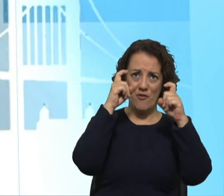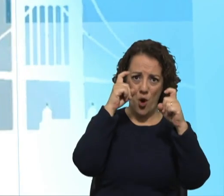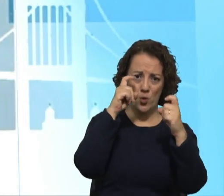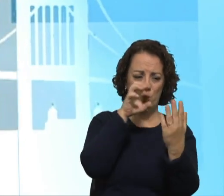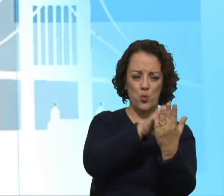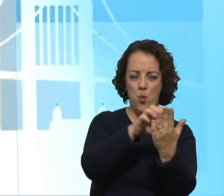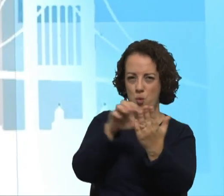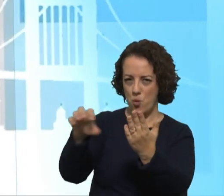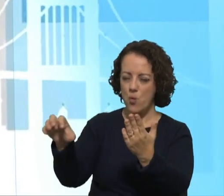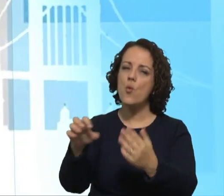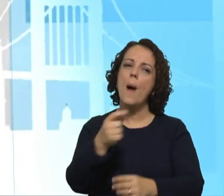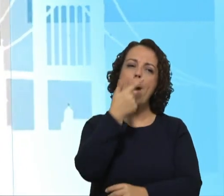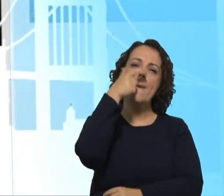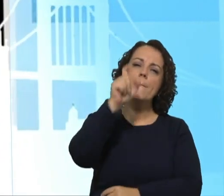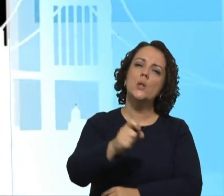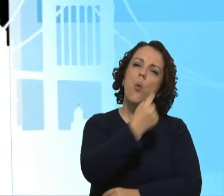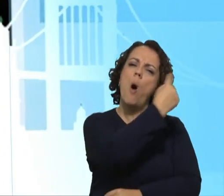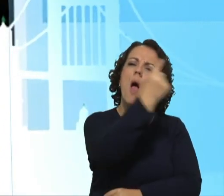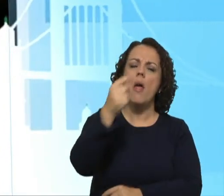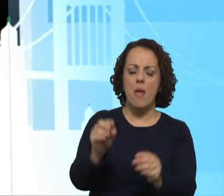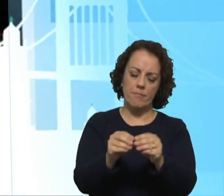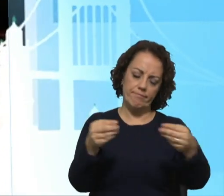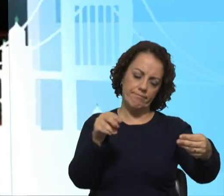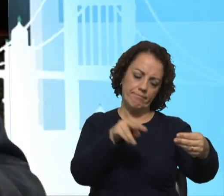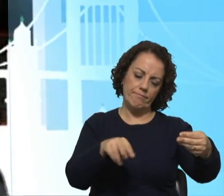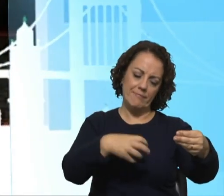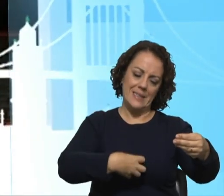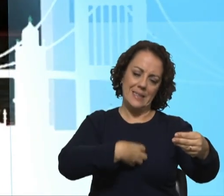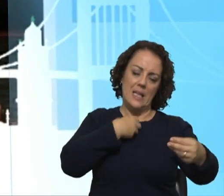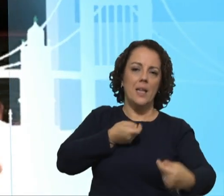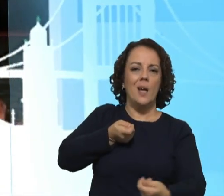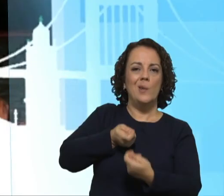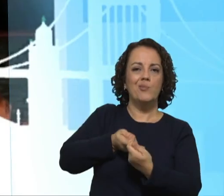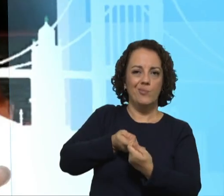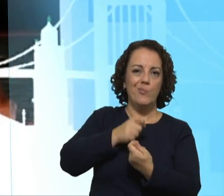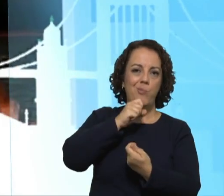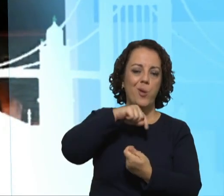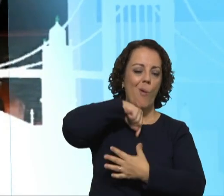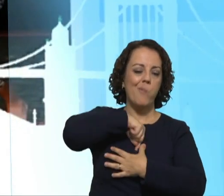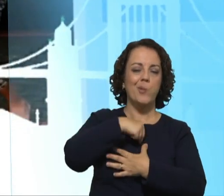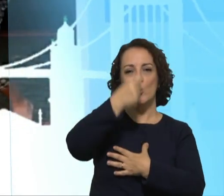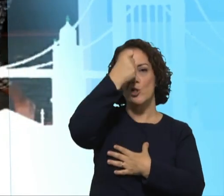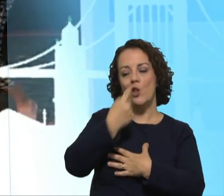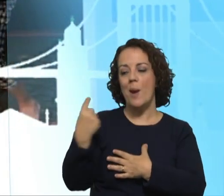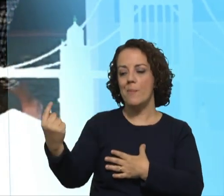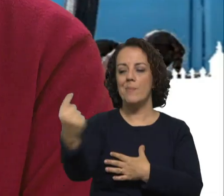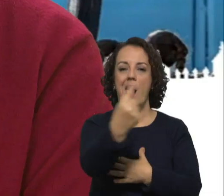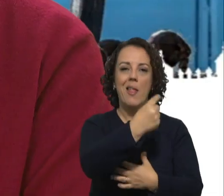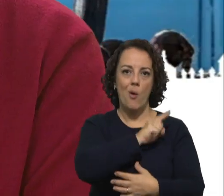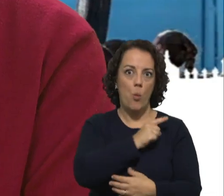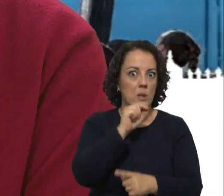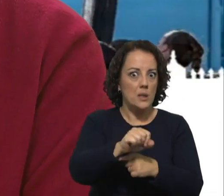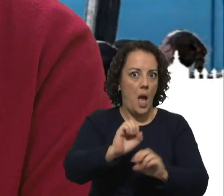fará também a sua própria leitura, identificar-se-á com ela, carregando a sua história pessoal também que a une àquele lugar, não é? Claro,